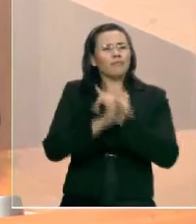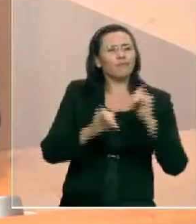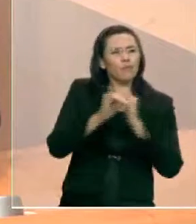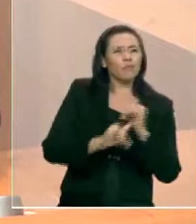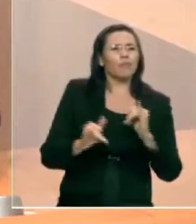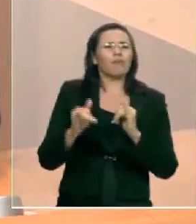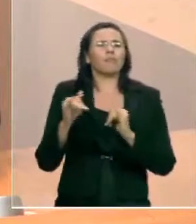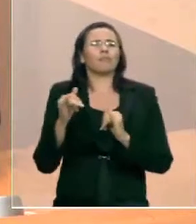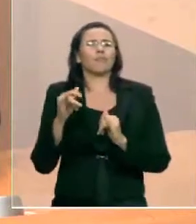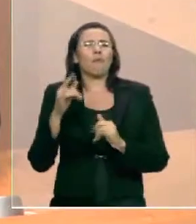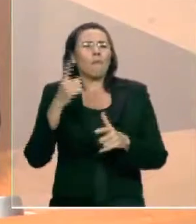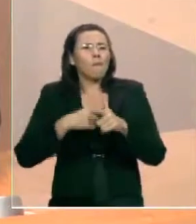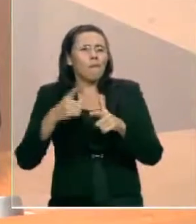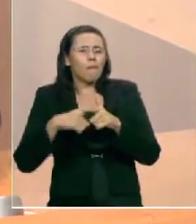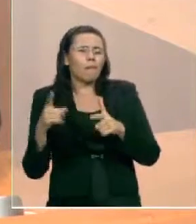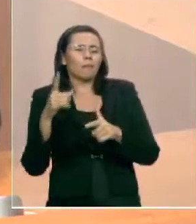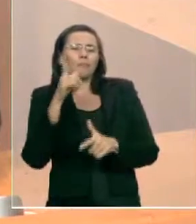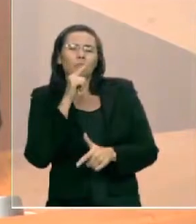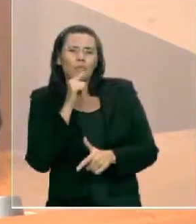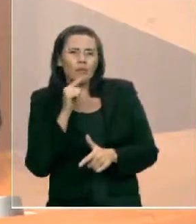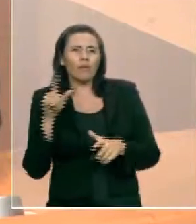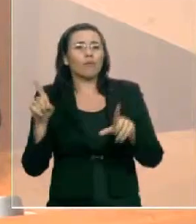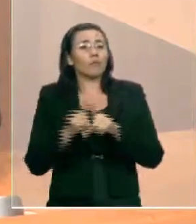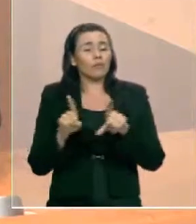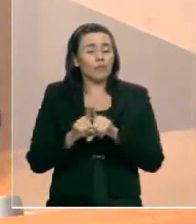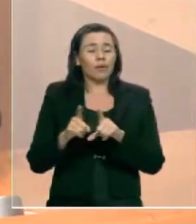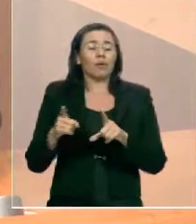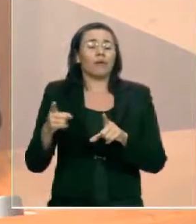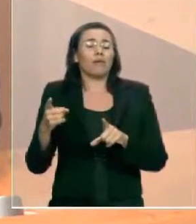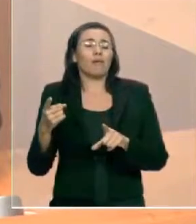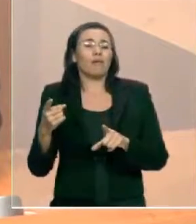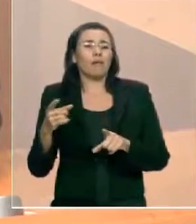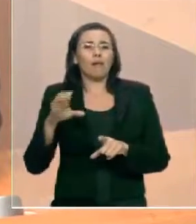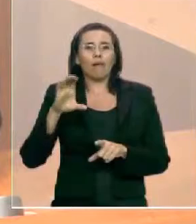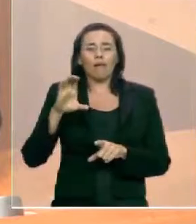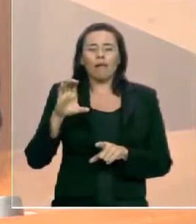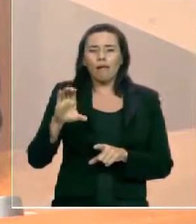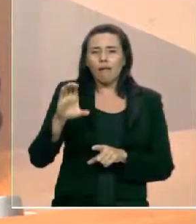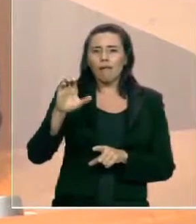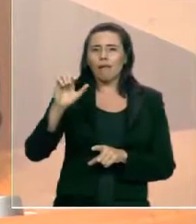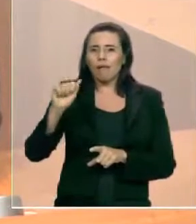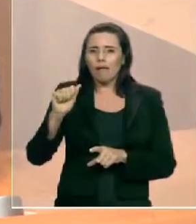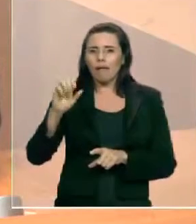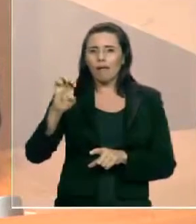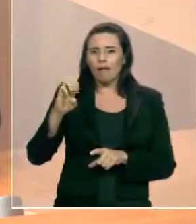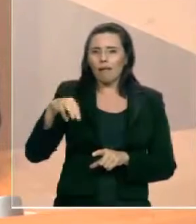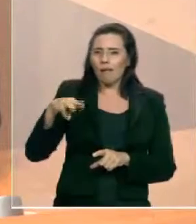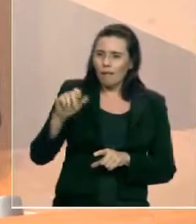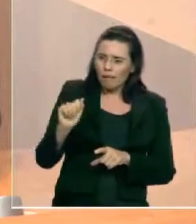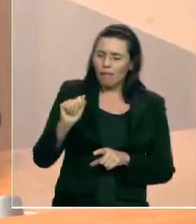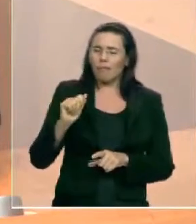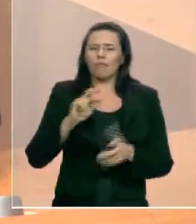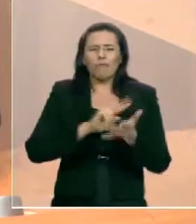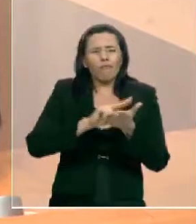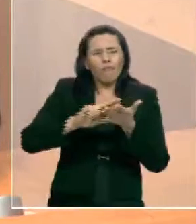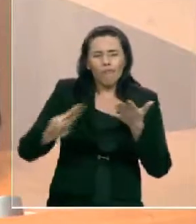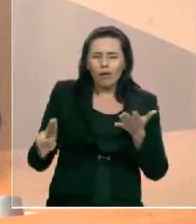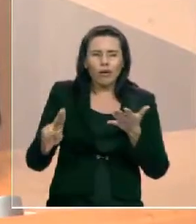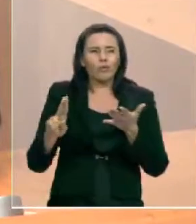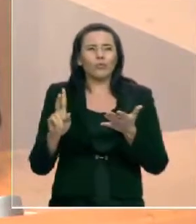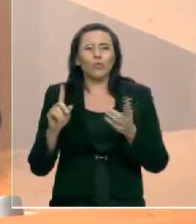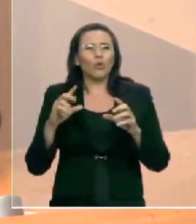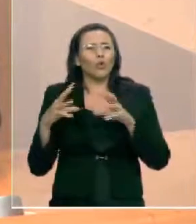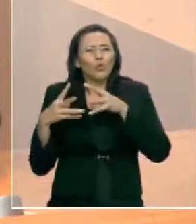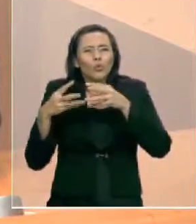água, mas eu quero citar um exemplo. Fui prefeito de Maranhãozinho e assumi em